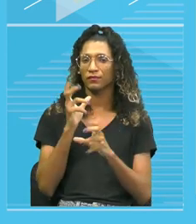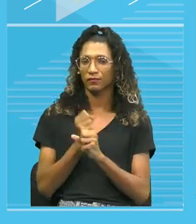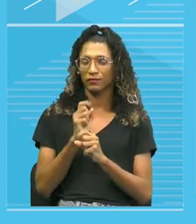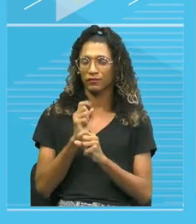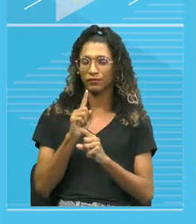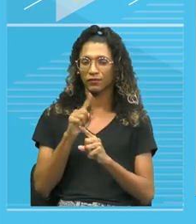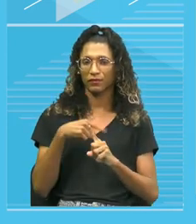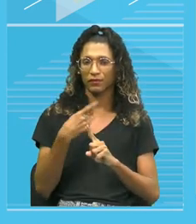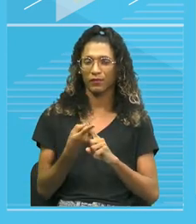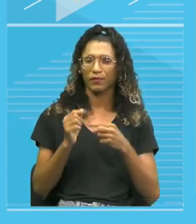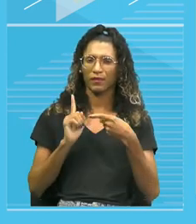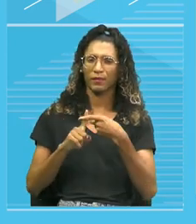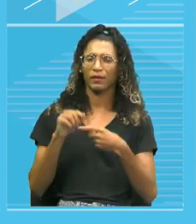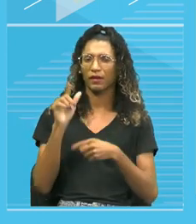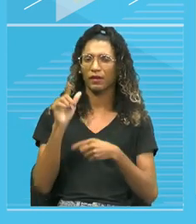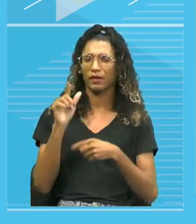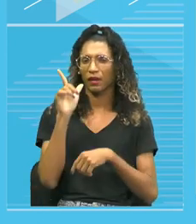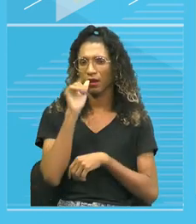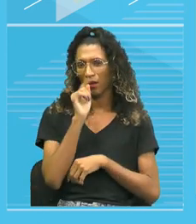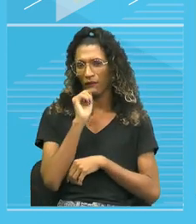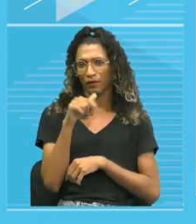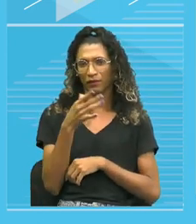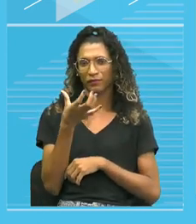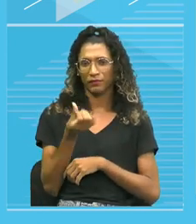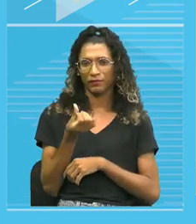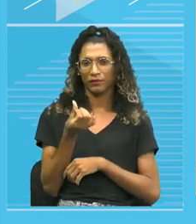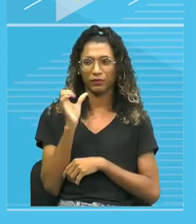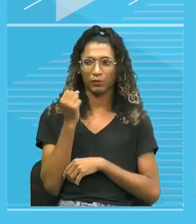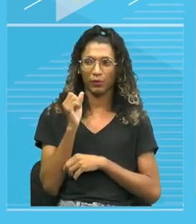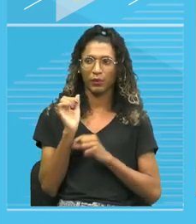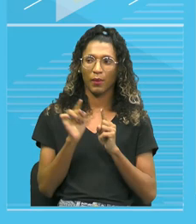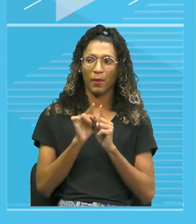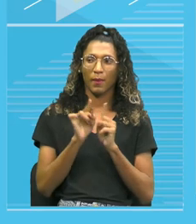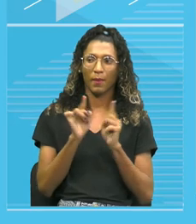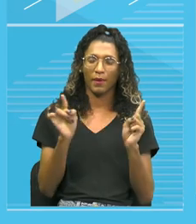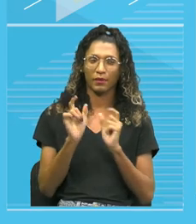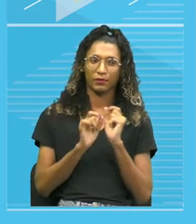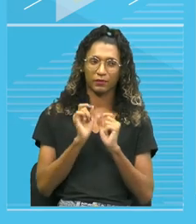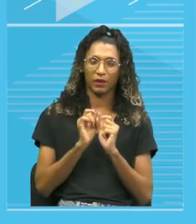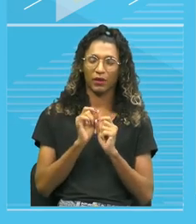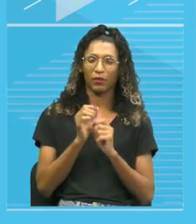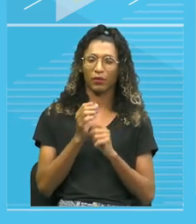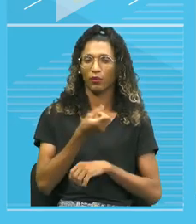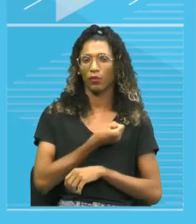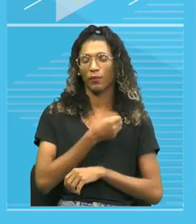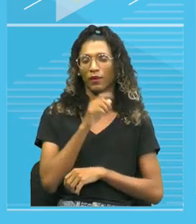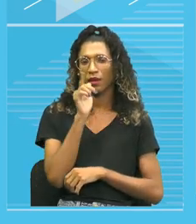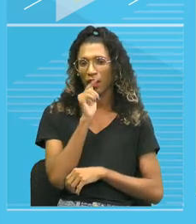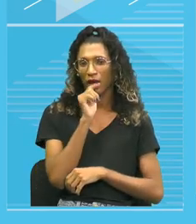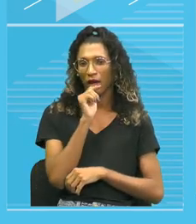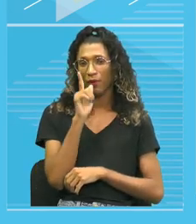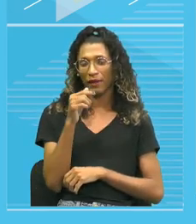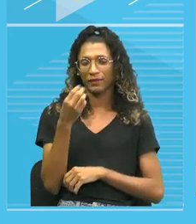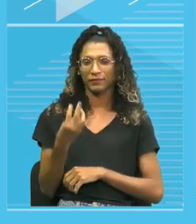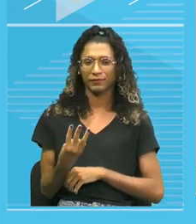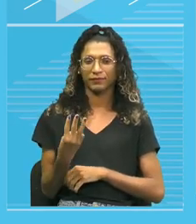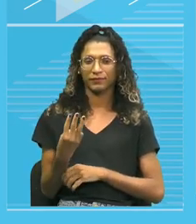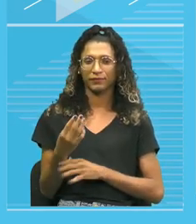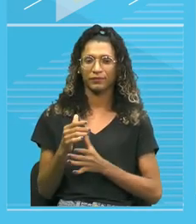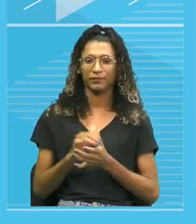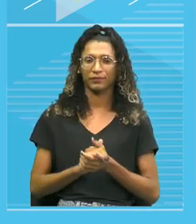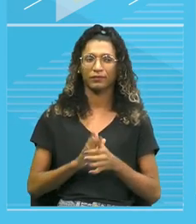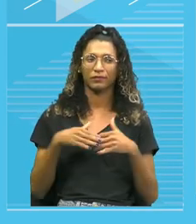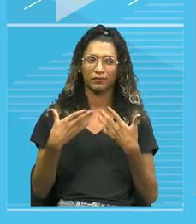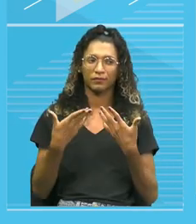com o valor da água que é 68 porém o coeficiente da água é 3 então